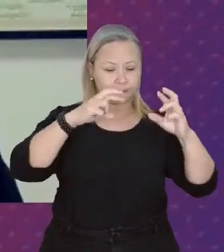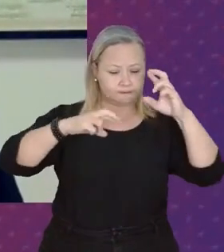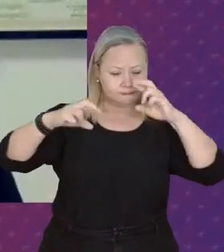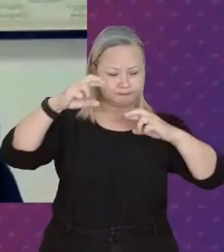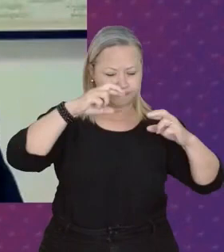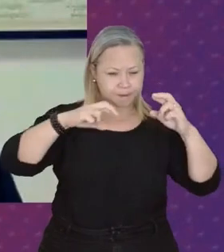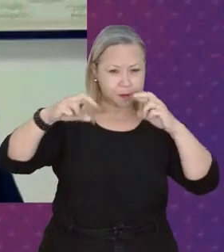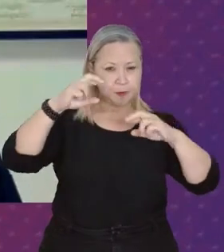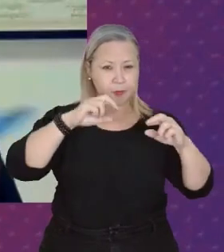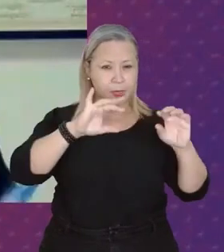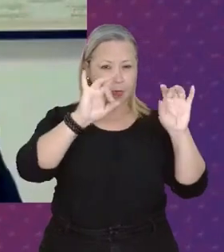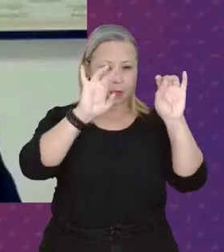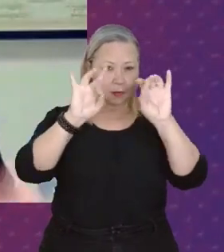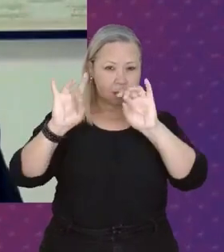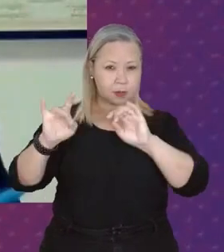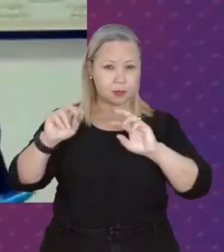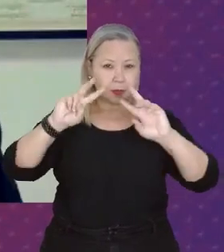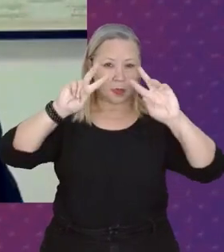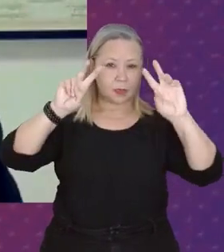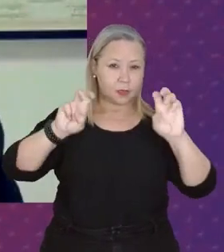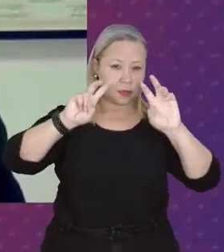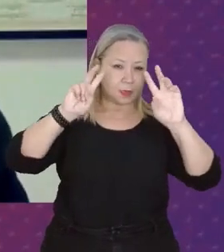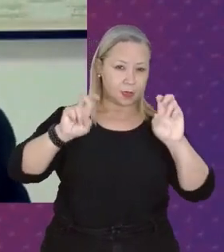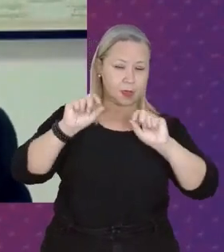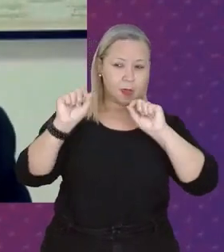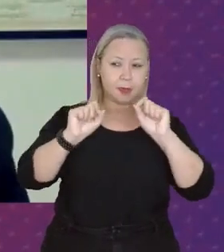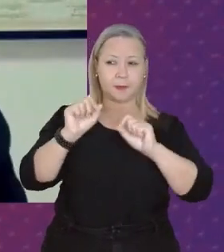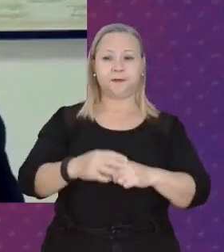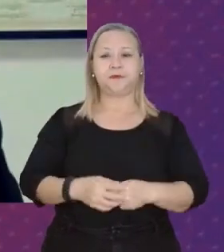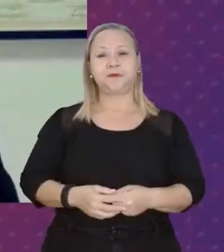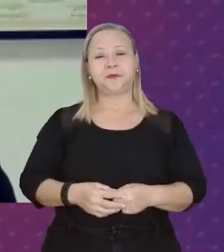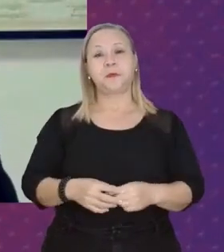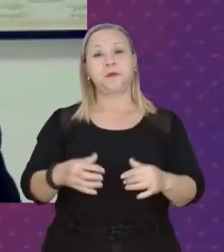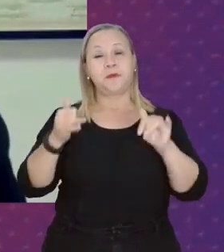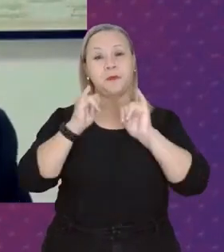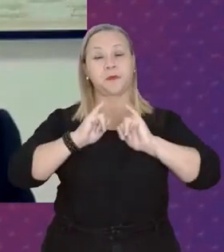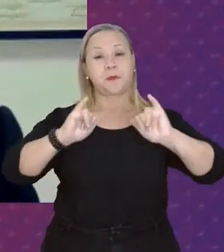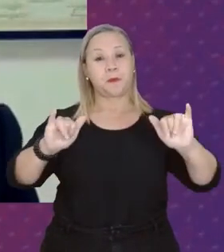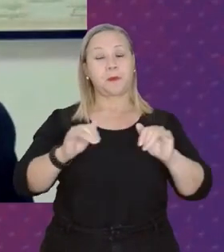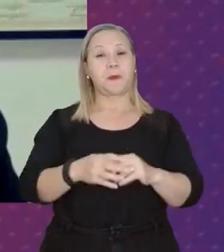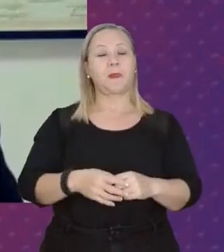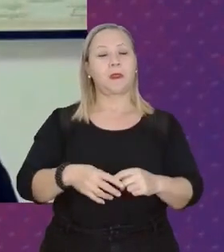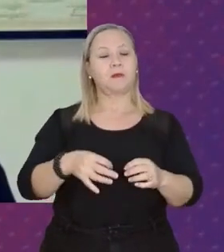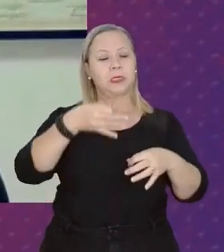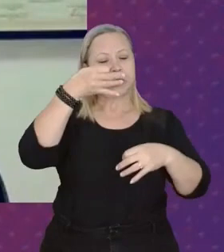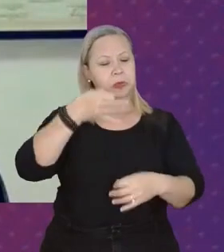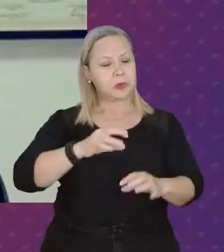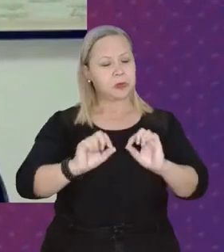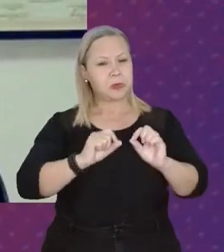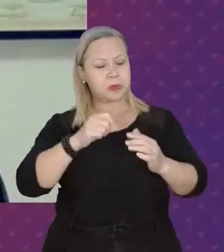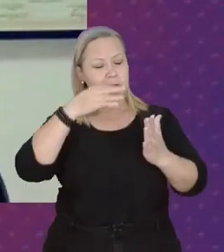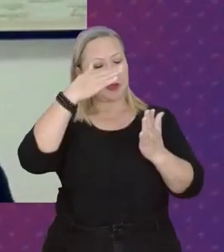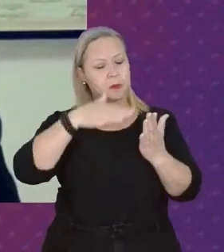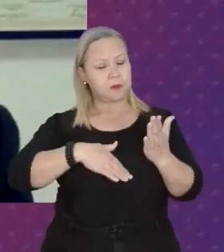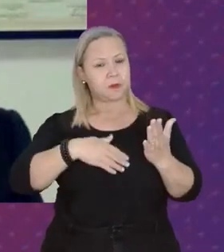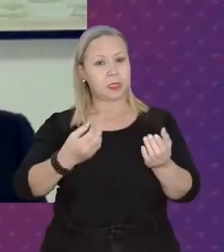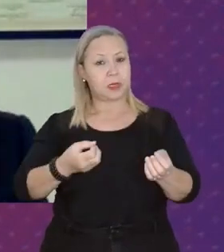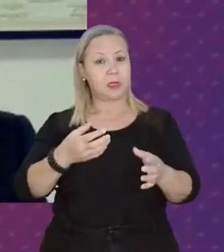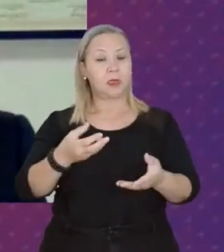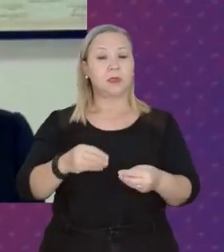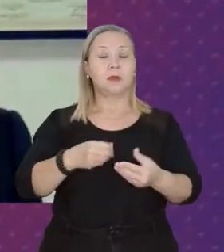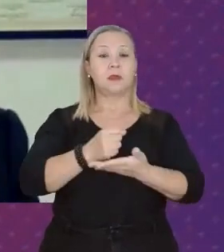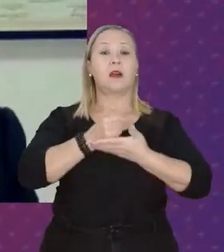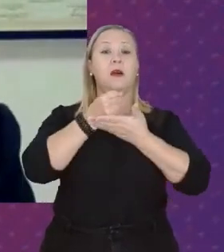caso, provavelmente vai ser realizado um cruzamento de dados, mas essa regularidade vai ser verificada na respectiva prestação de contas do